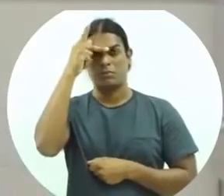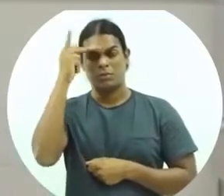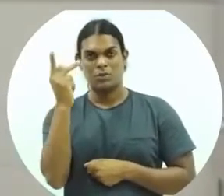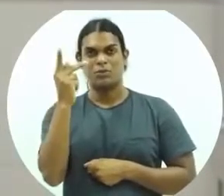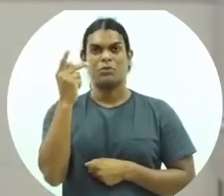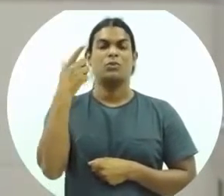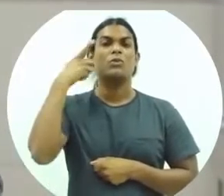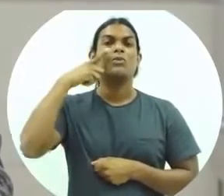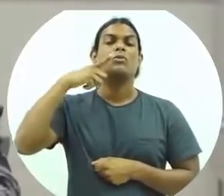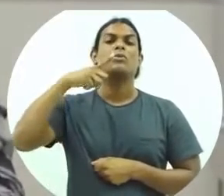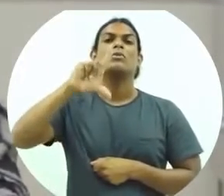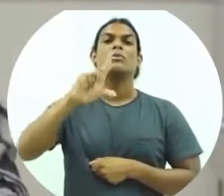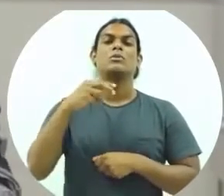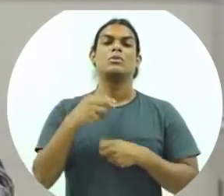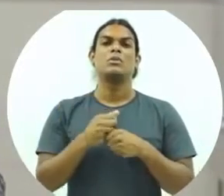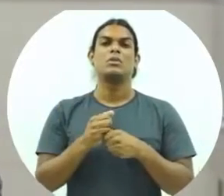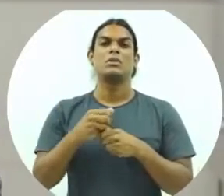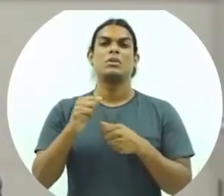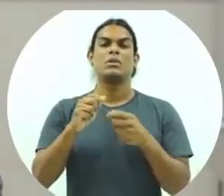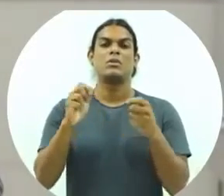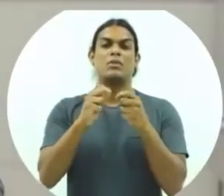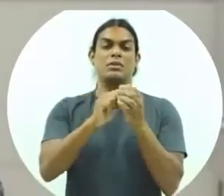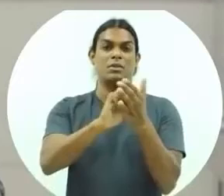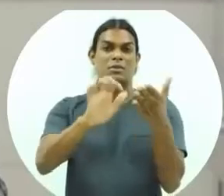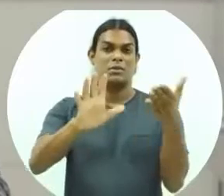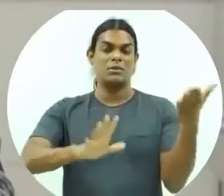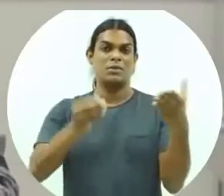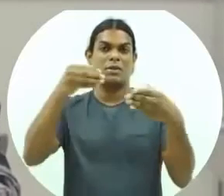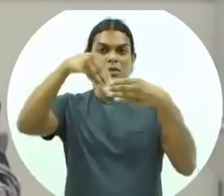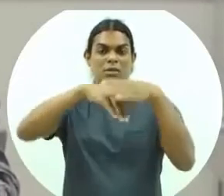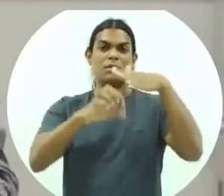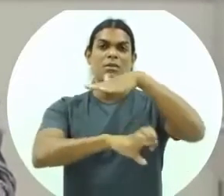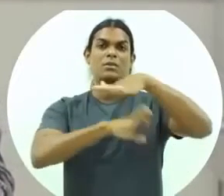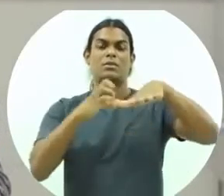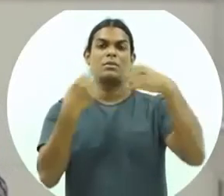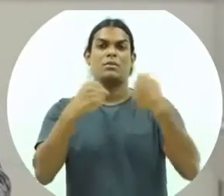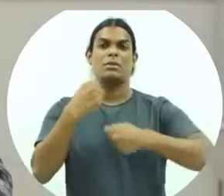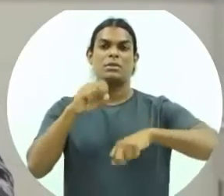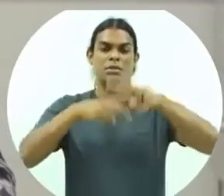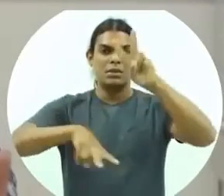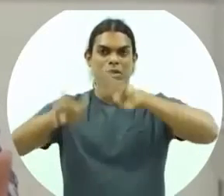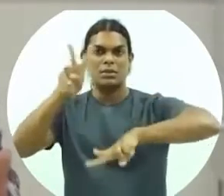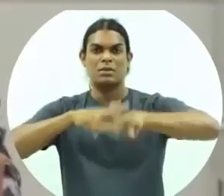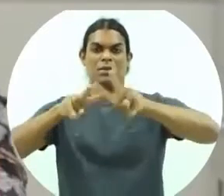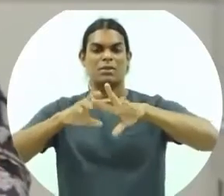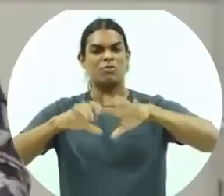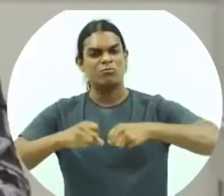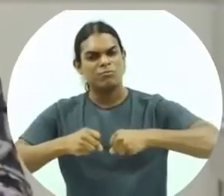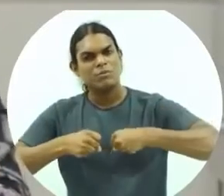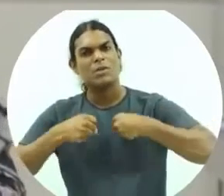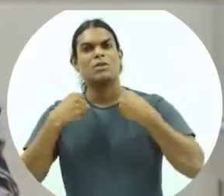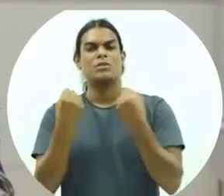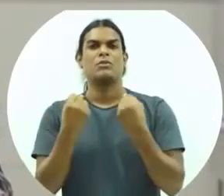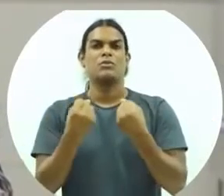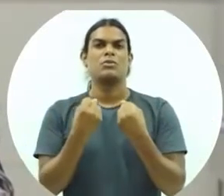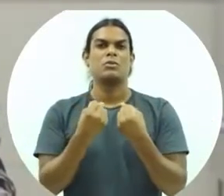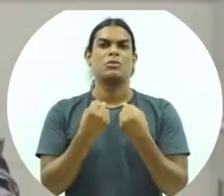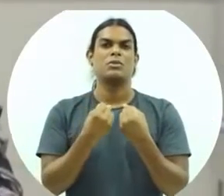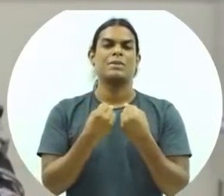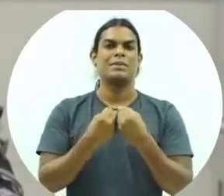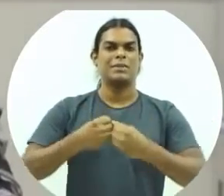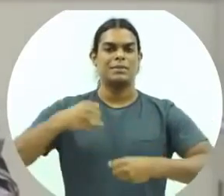funcionário alcance um desempenho, ele precisa verificar que o esforço individual dele